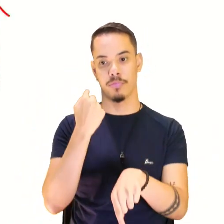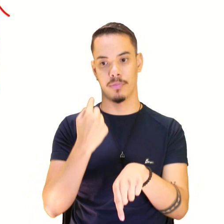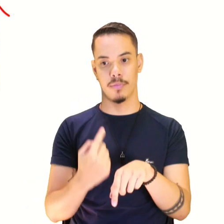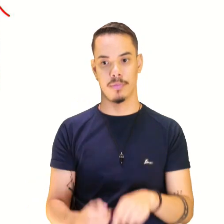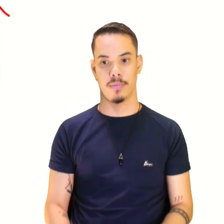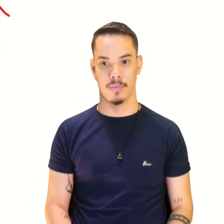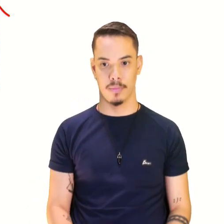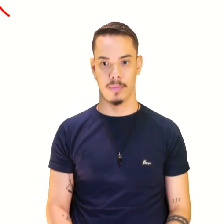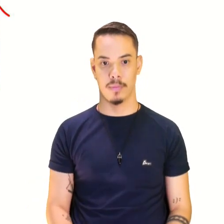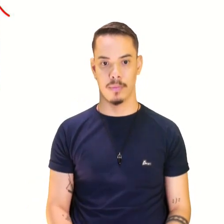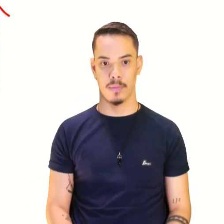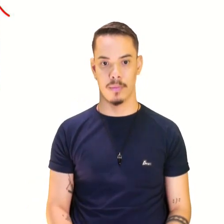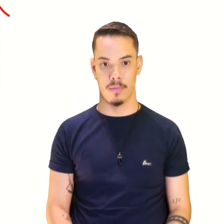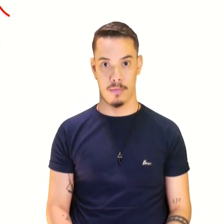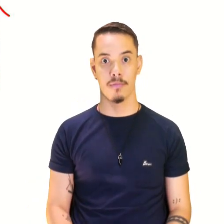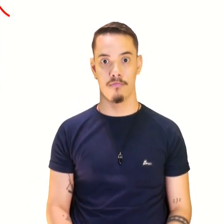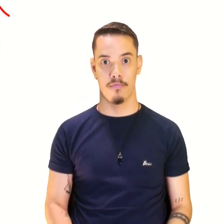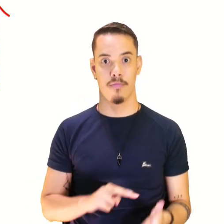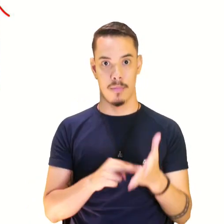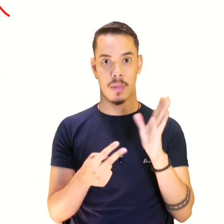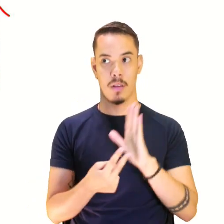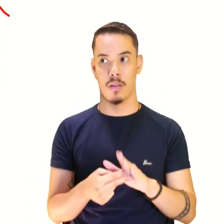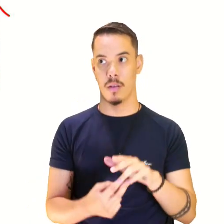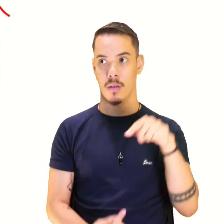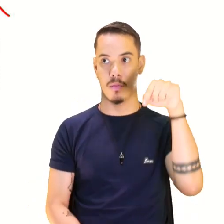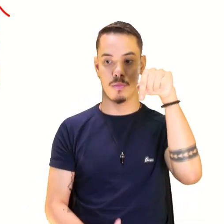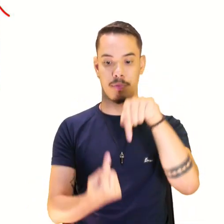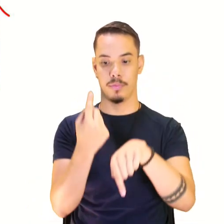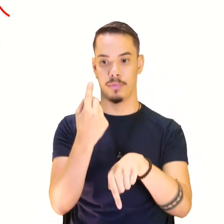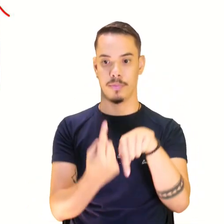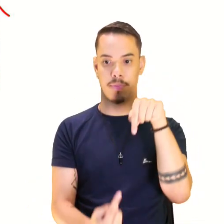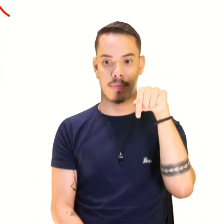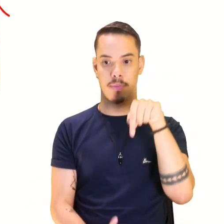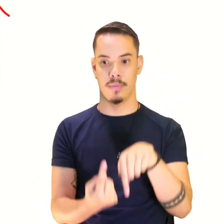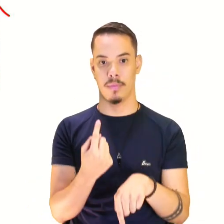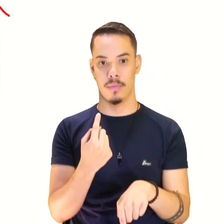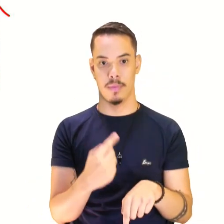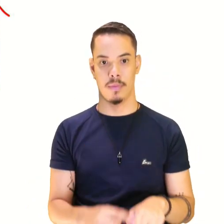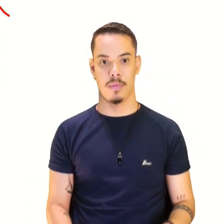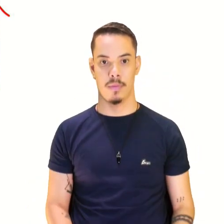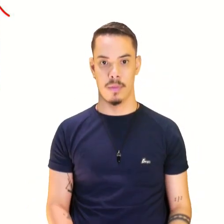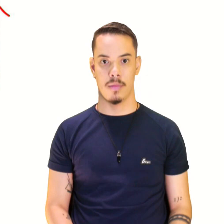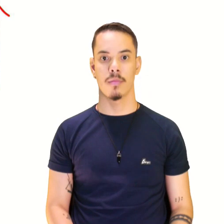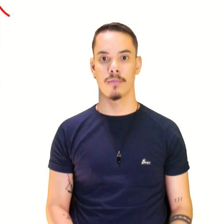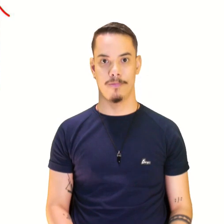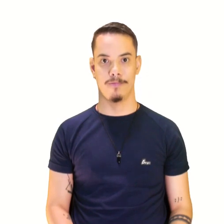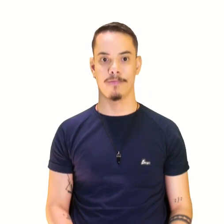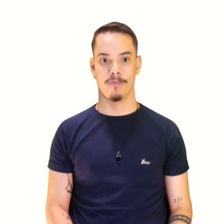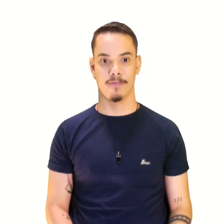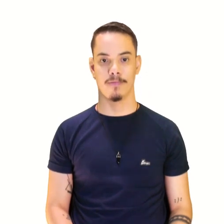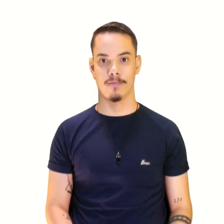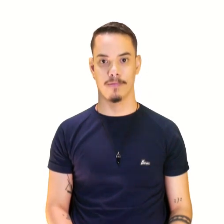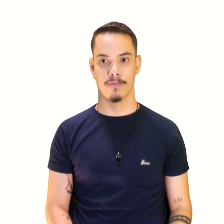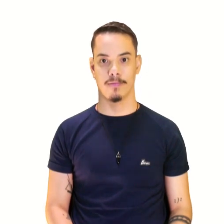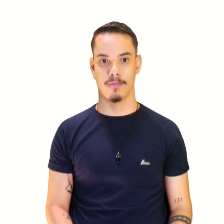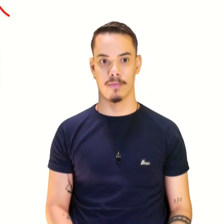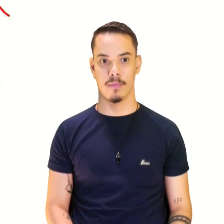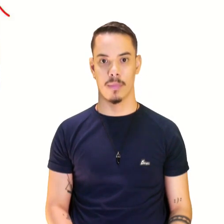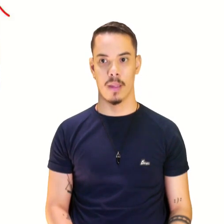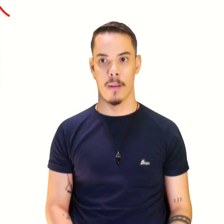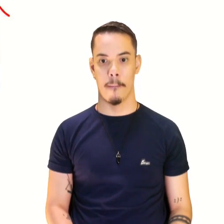aí, uma para baixo e a outra para cima, indicando que as grandezas são diferentes. Elas se comportam de maneira inversa.